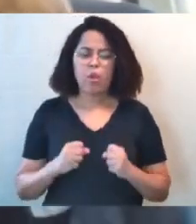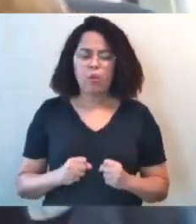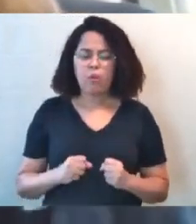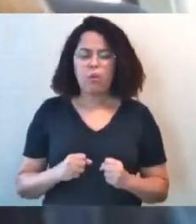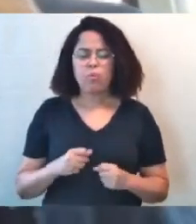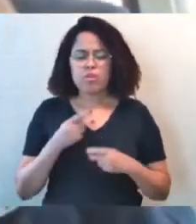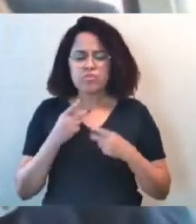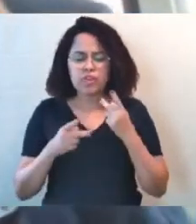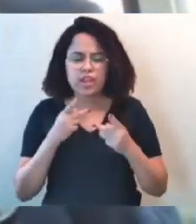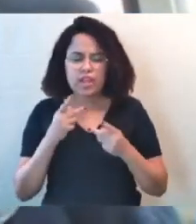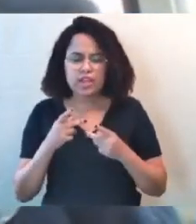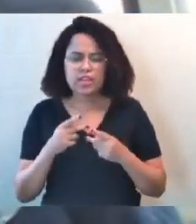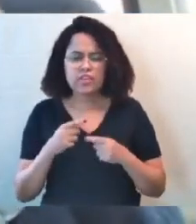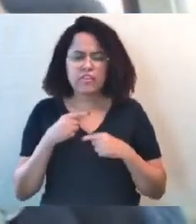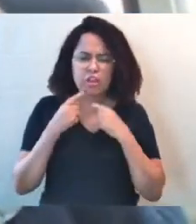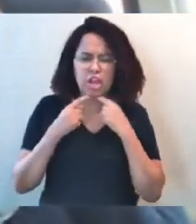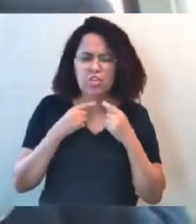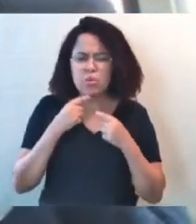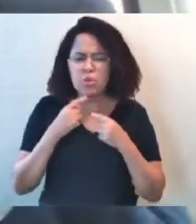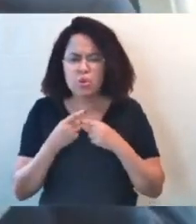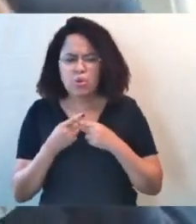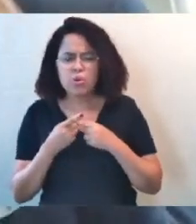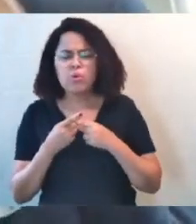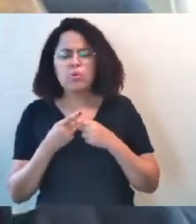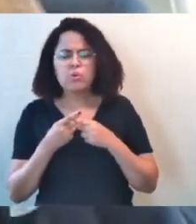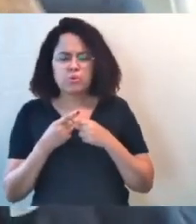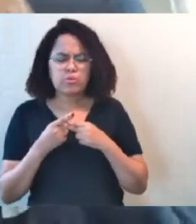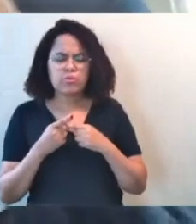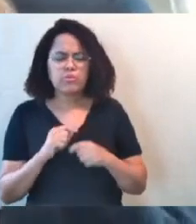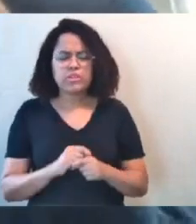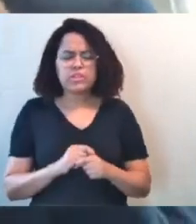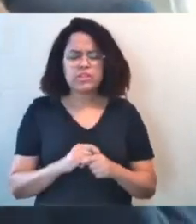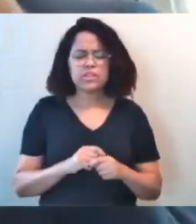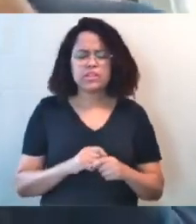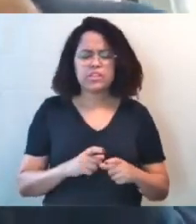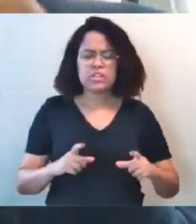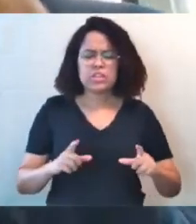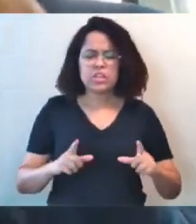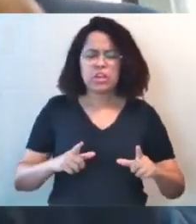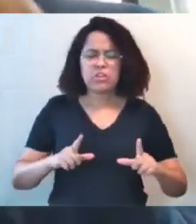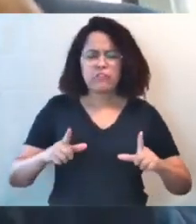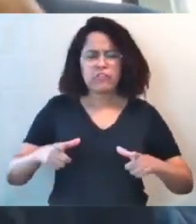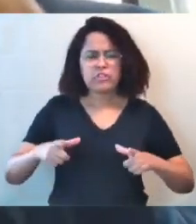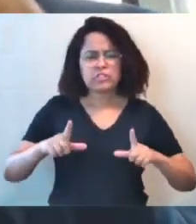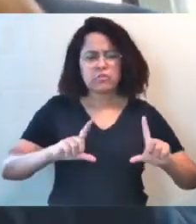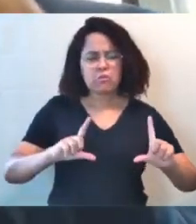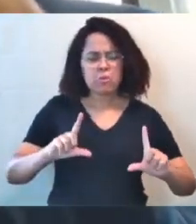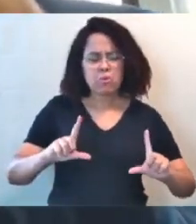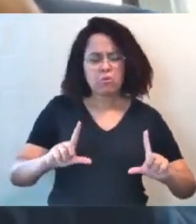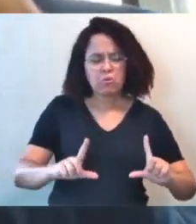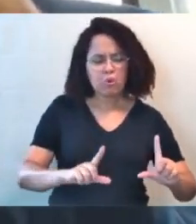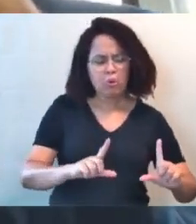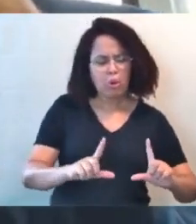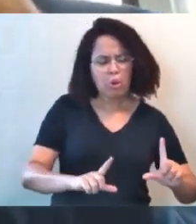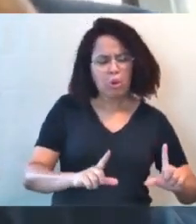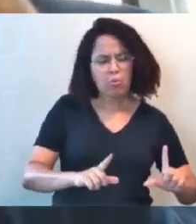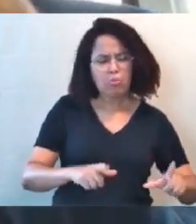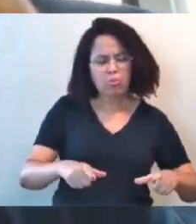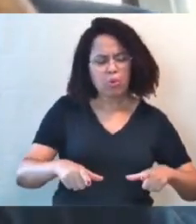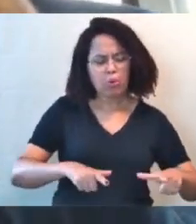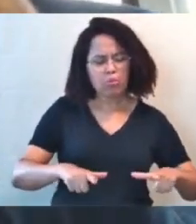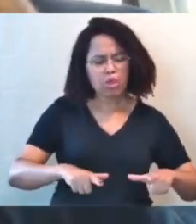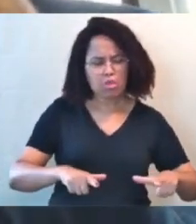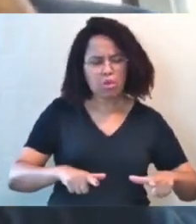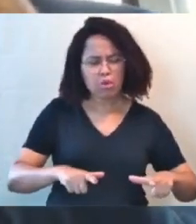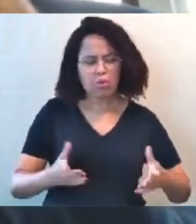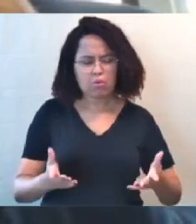Não, então ótimo, porque a gente realmente fica na dúvida assim, se é melhor cada um entrar no computador ou se dividir o computador, talvez seja melhor dessa forma. E eu vou ser